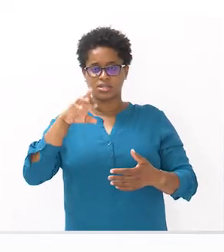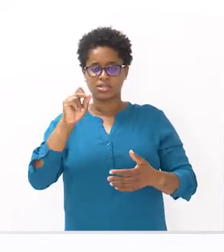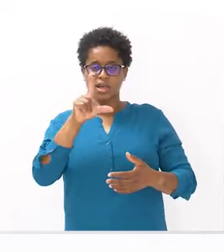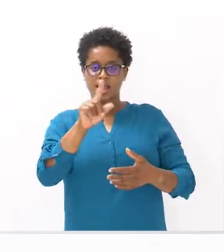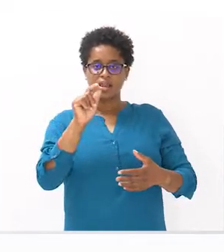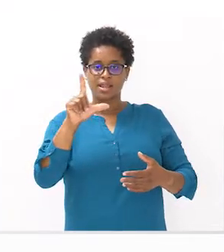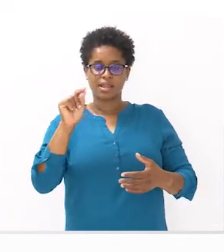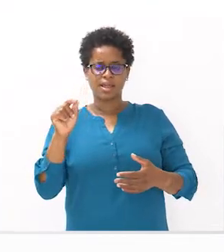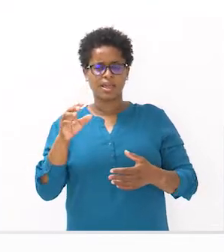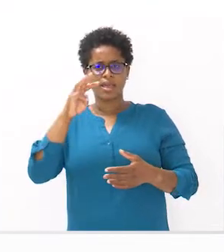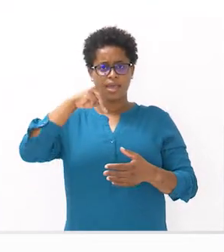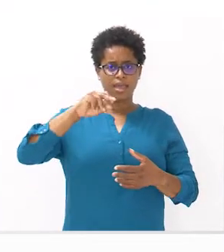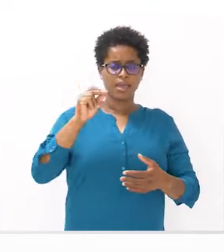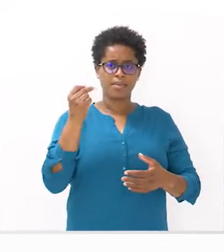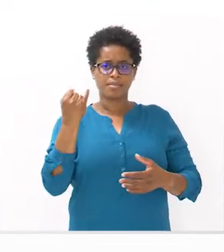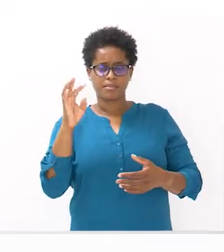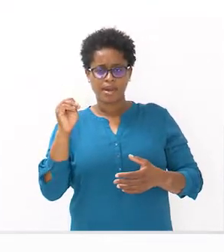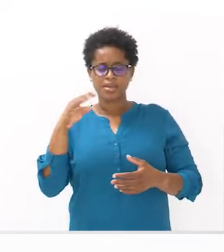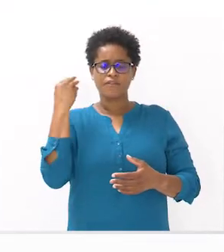a Joaninha Lulu.